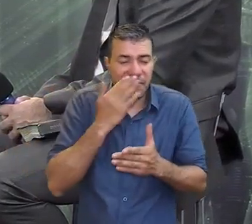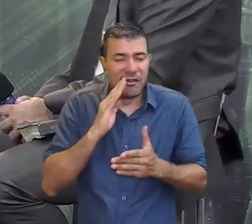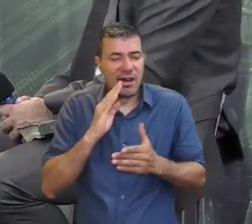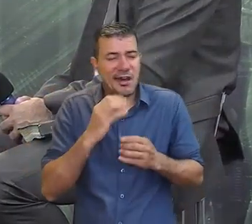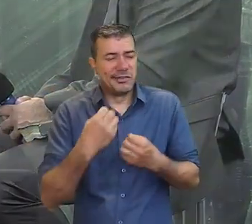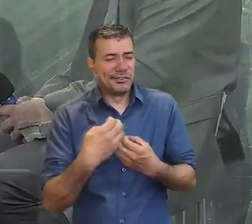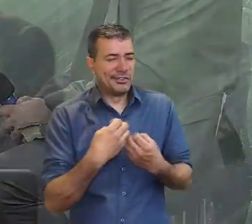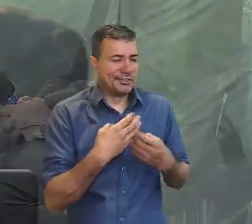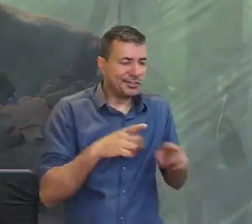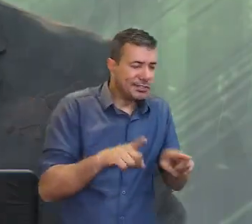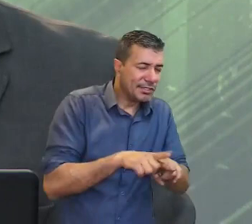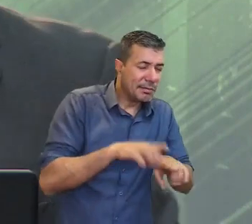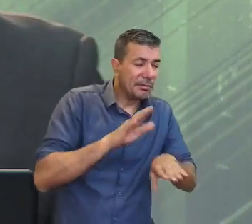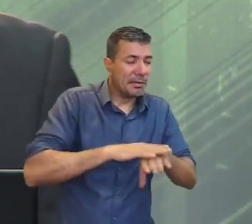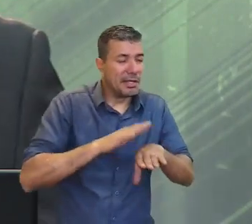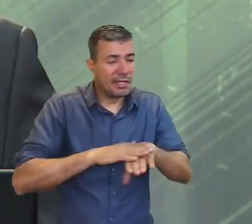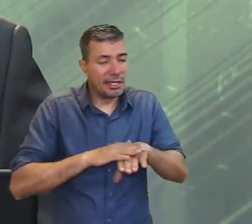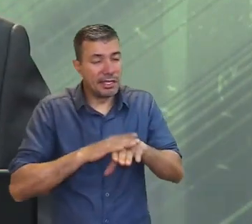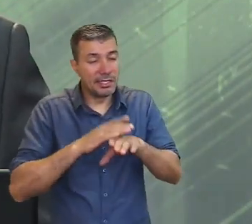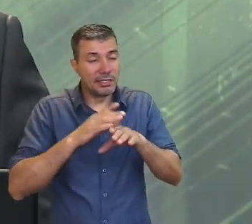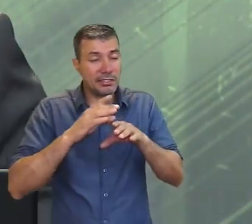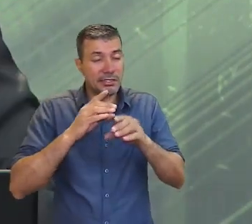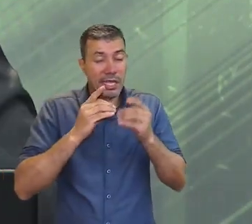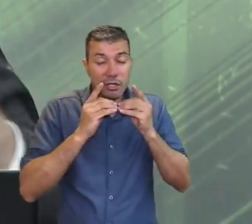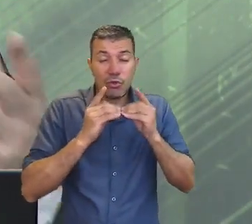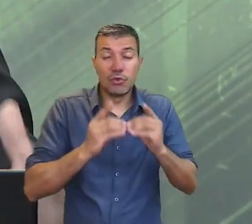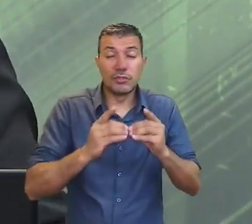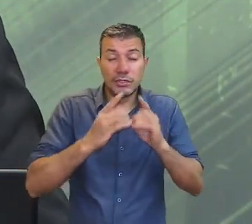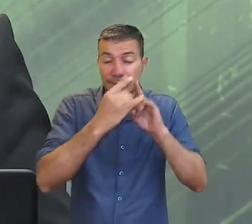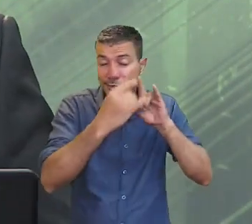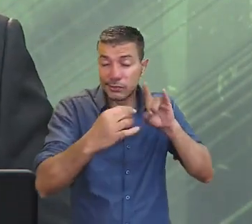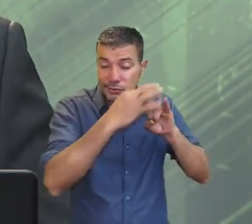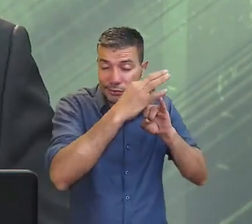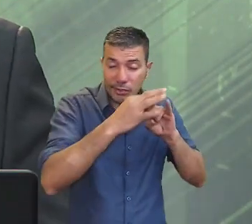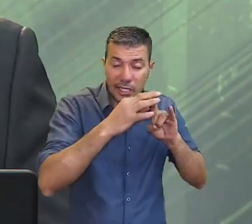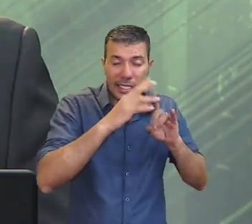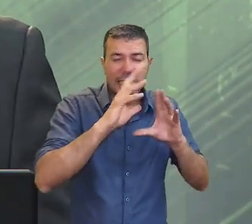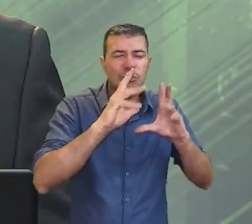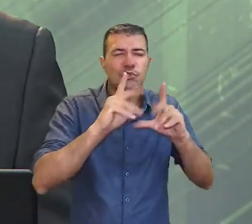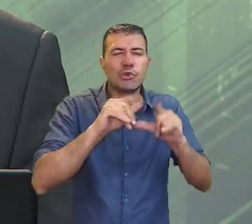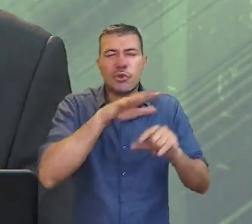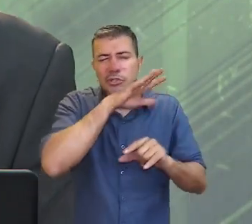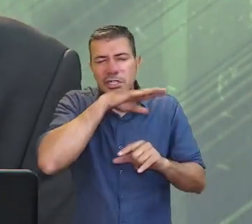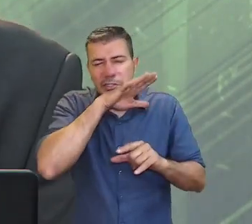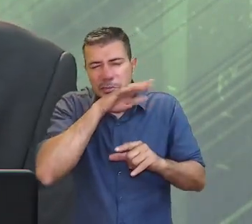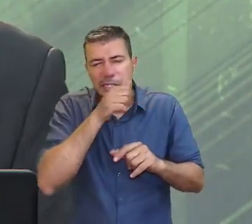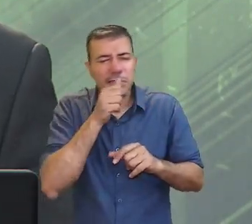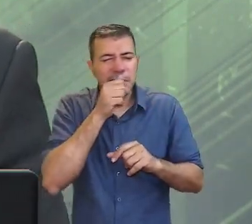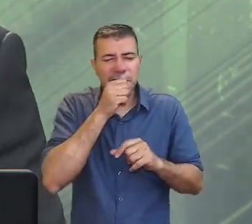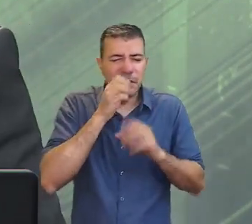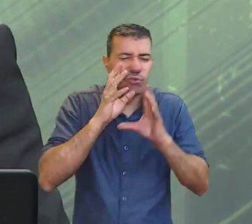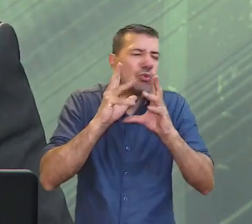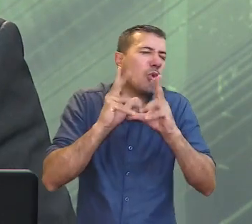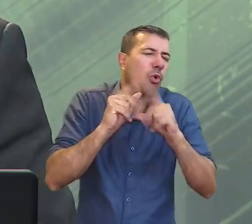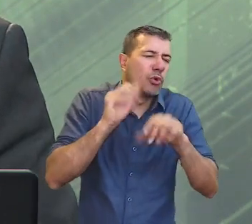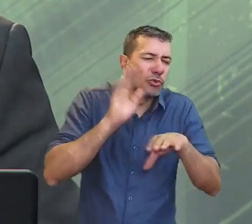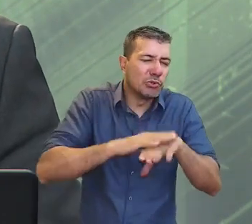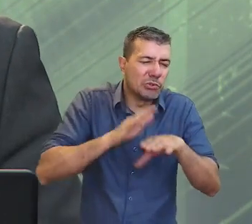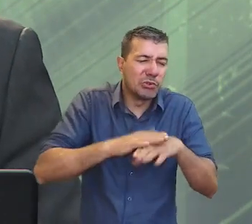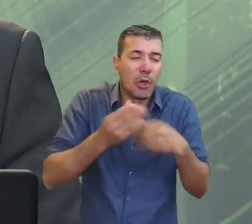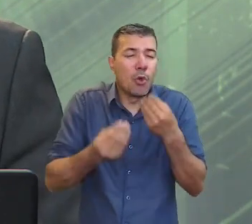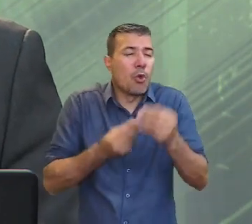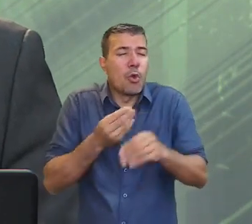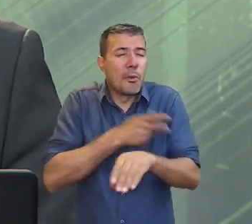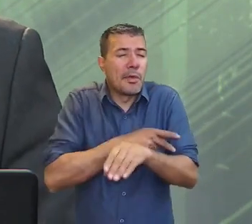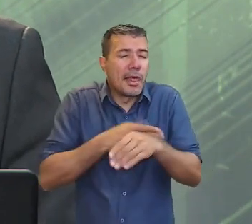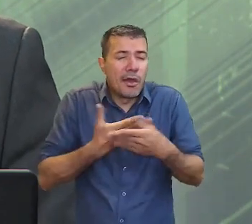começando a compreender a doutrina do santuário. Por que todos aqueles animais foram sacrificados? Por que essa forma dramática e pedagógica para